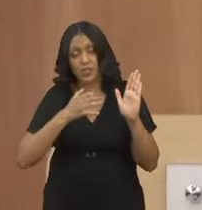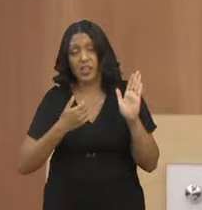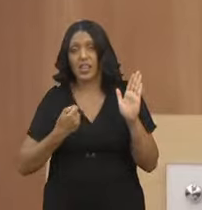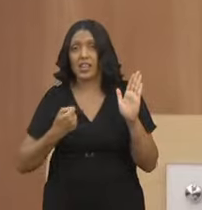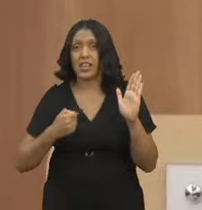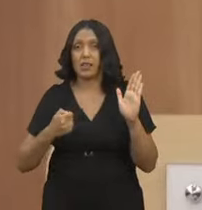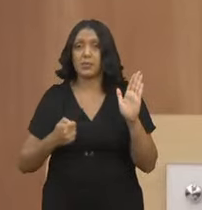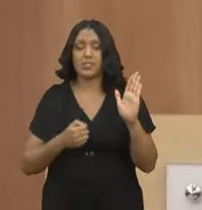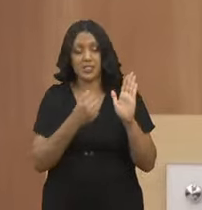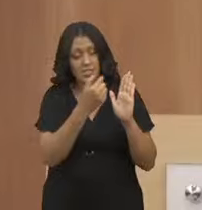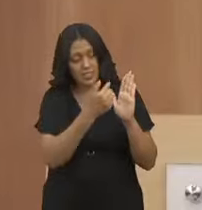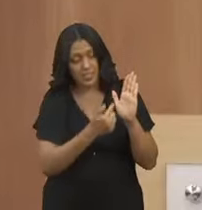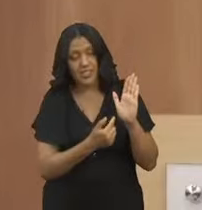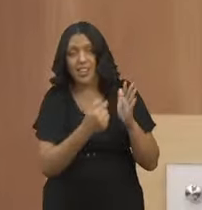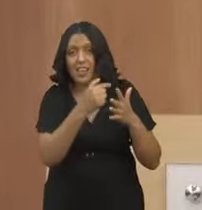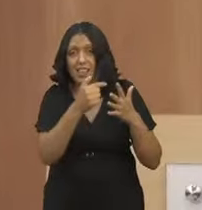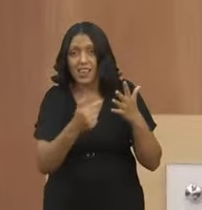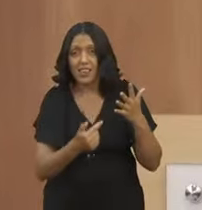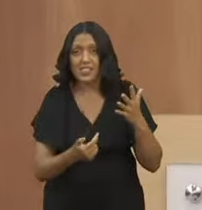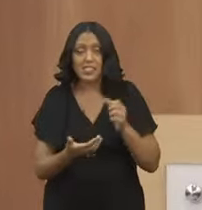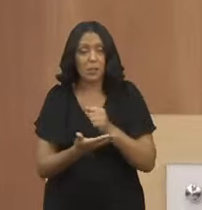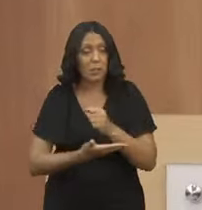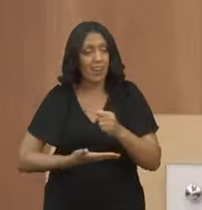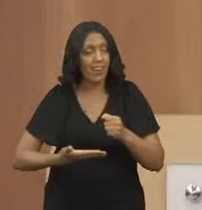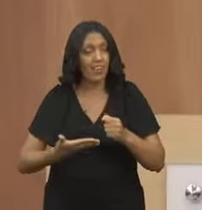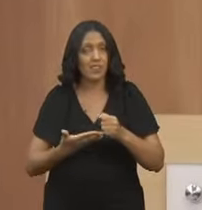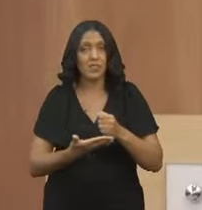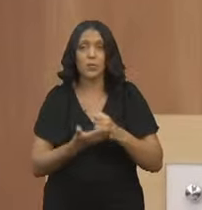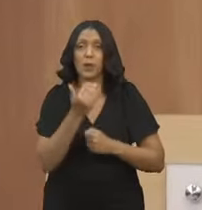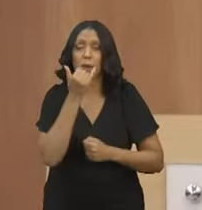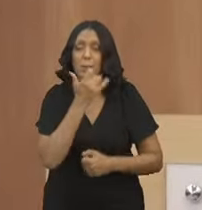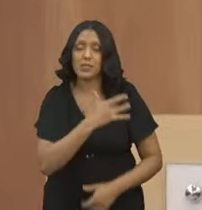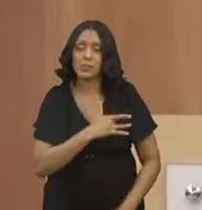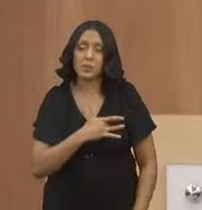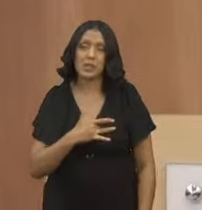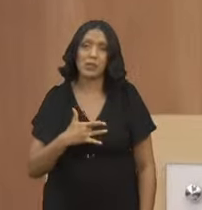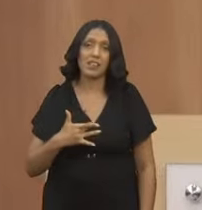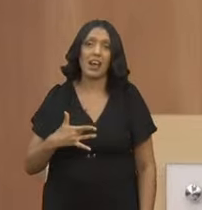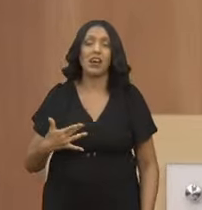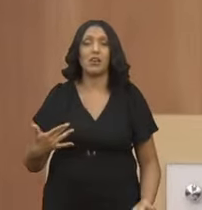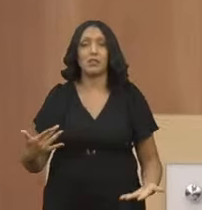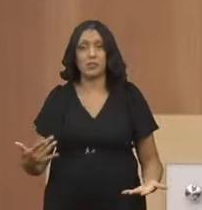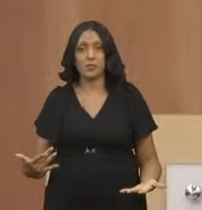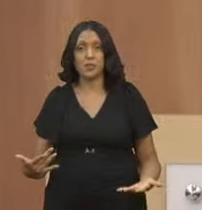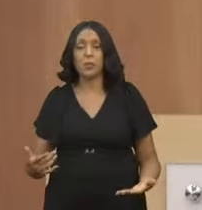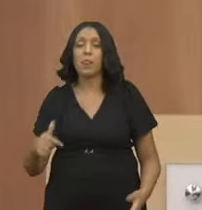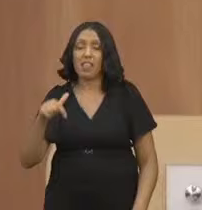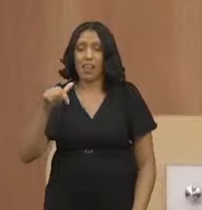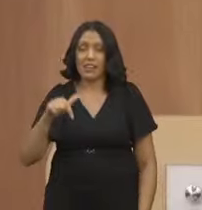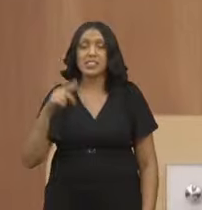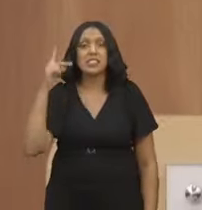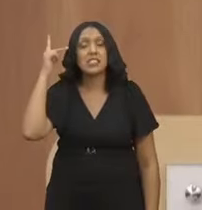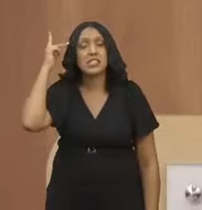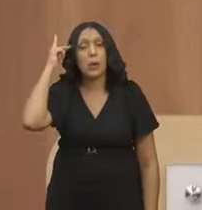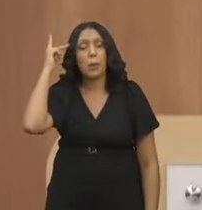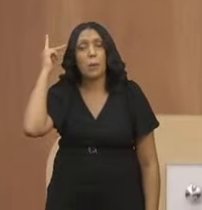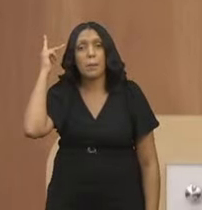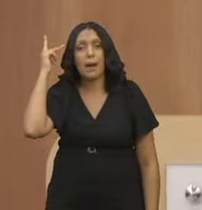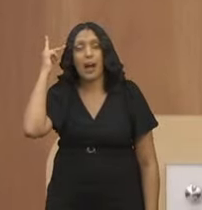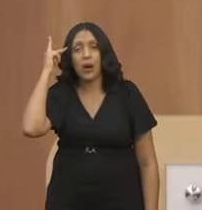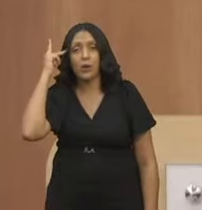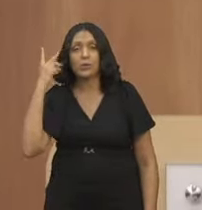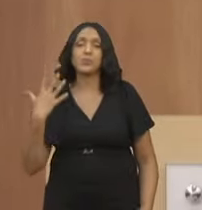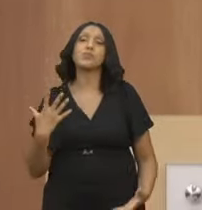E aqui no estado de São Paulo, aqui no interior do estado de São Paulo, miúdos é um tipo de comida de segunda. A gente compra miúdo quando a gente